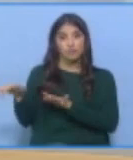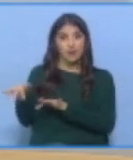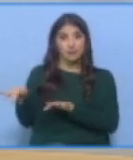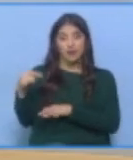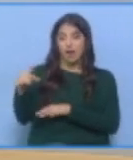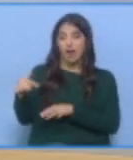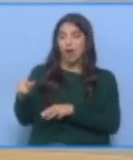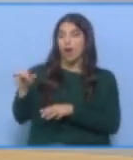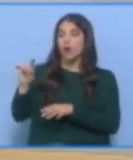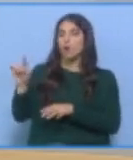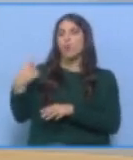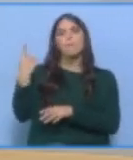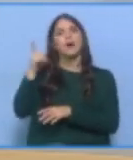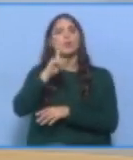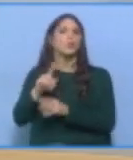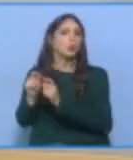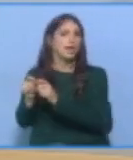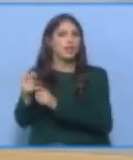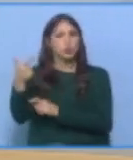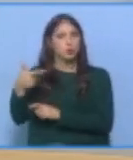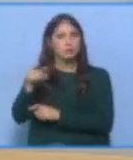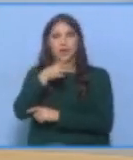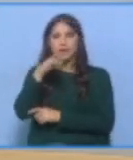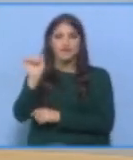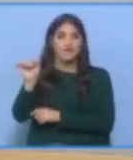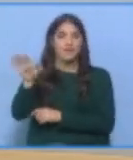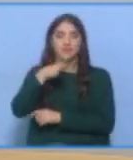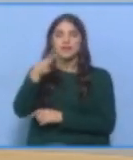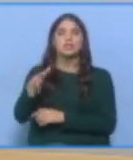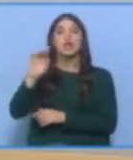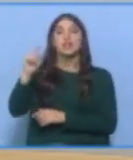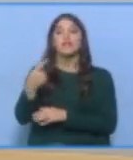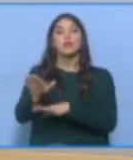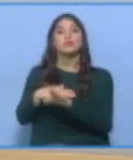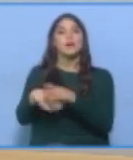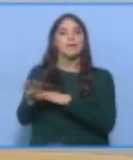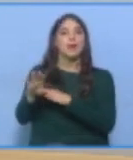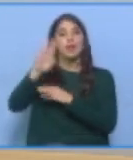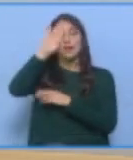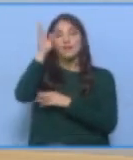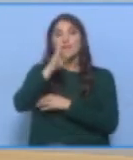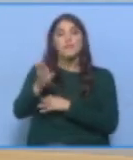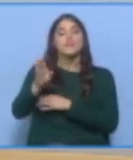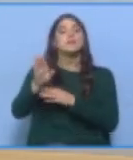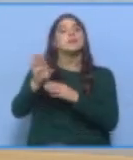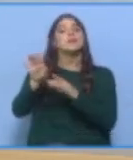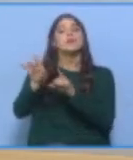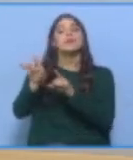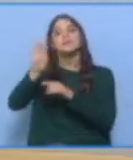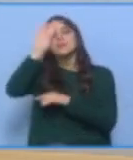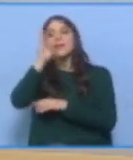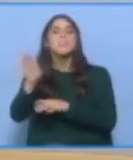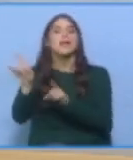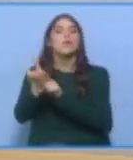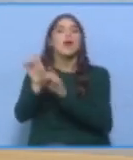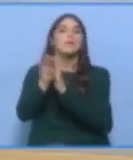uma colega dele de turma conta, que ele dizia sempre que deviam saber era programação. E não só os programas na ótica